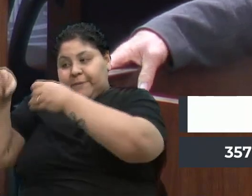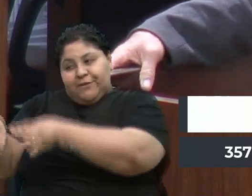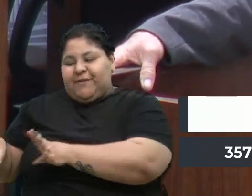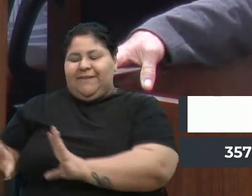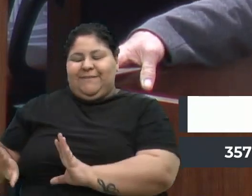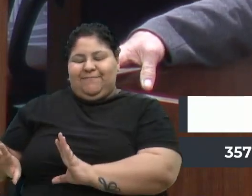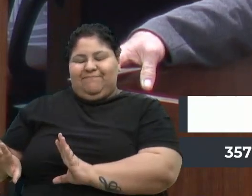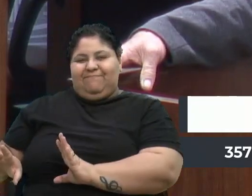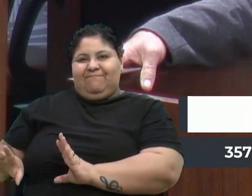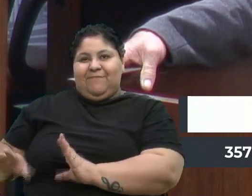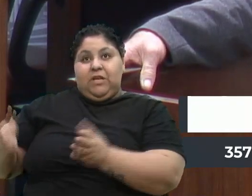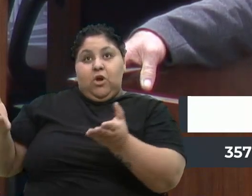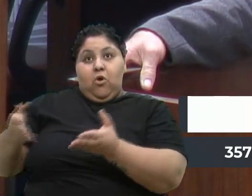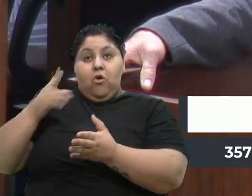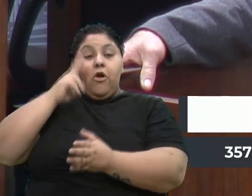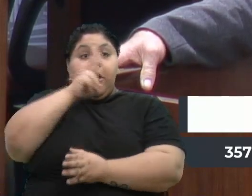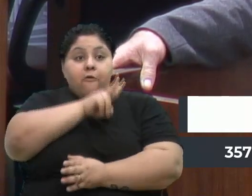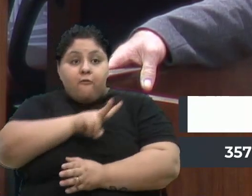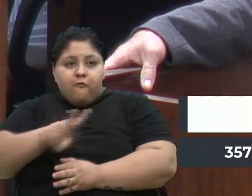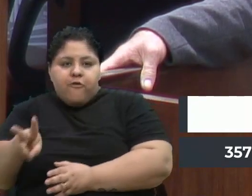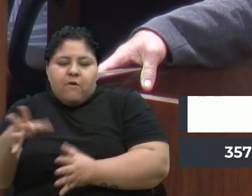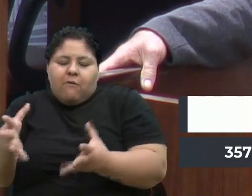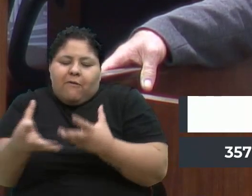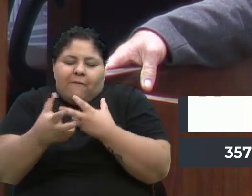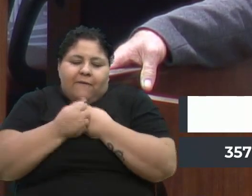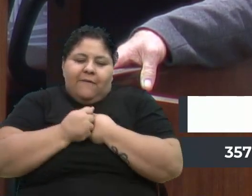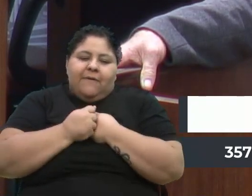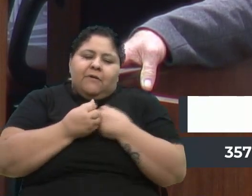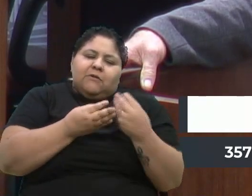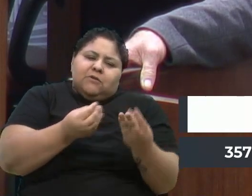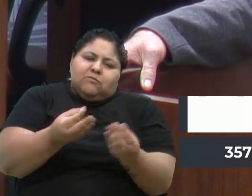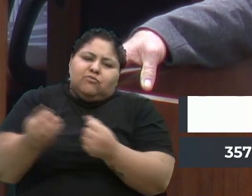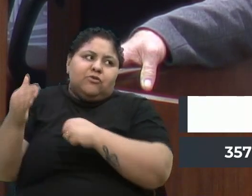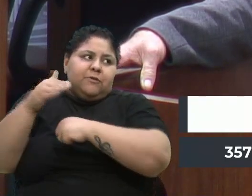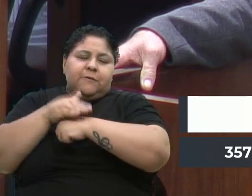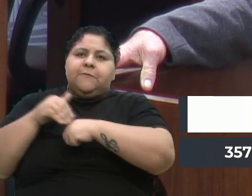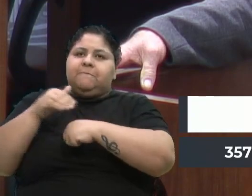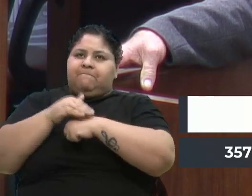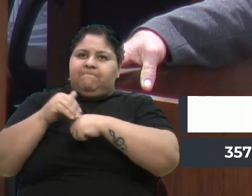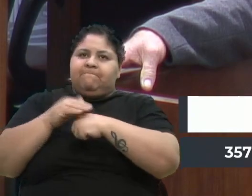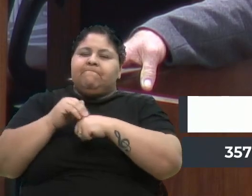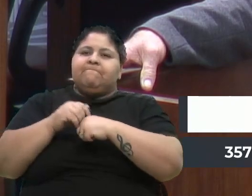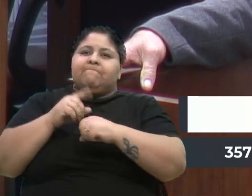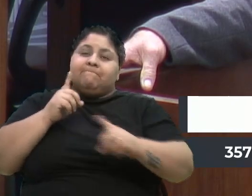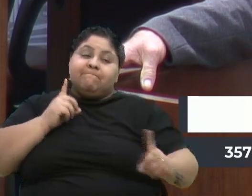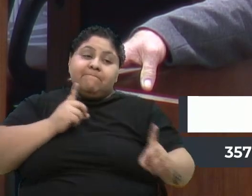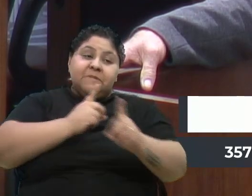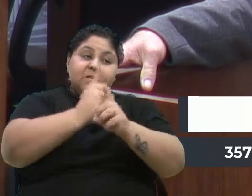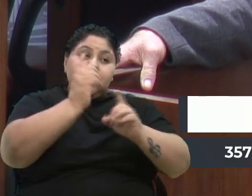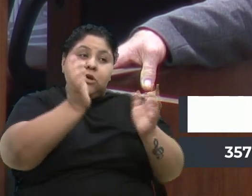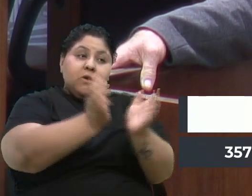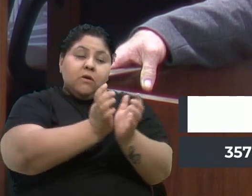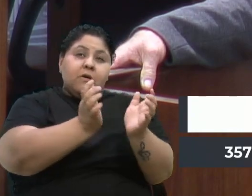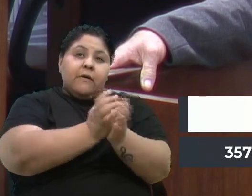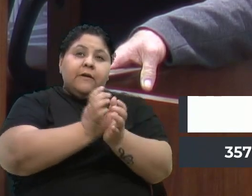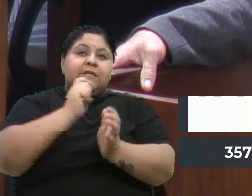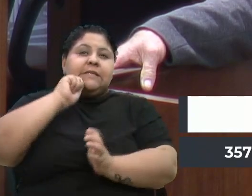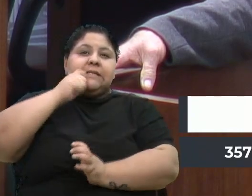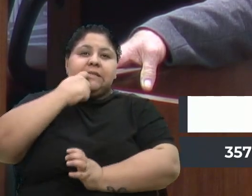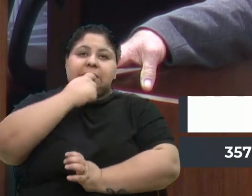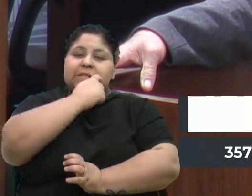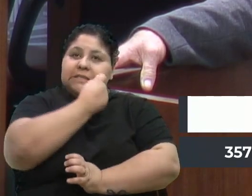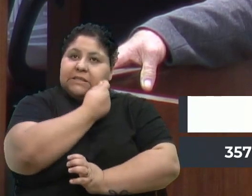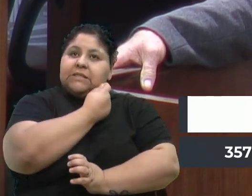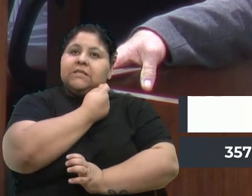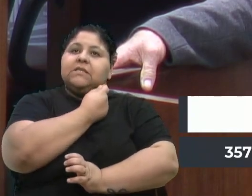um acolhimento de uma forma muito generosa. Encontrei colegas cirurgiões dentistas,